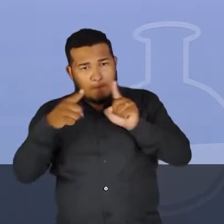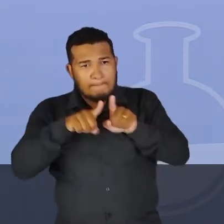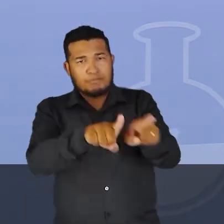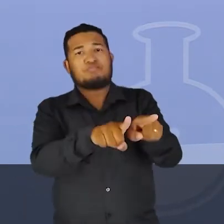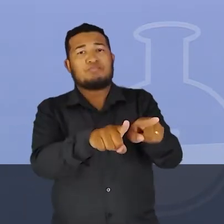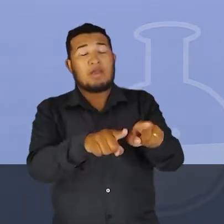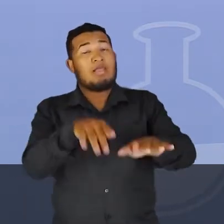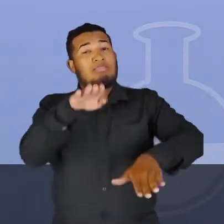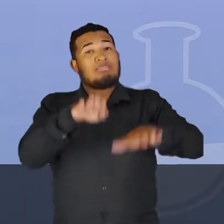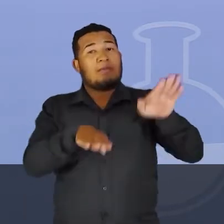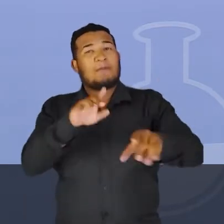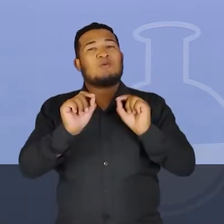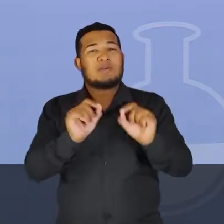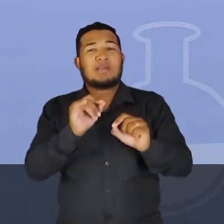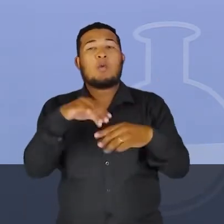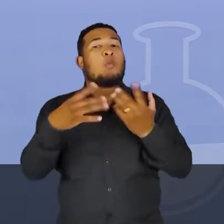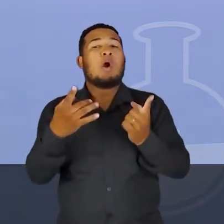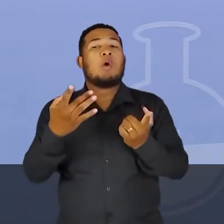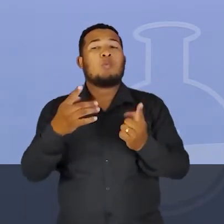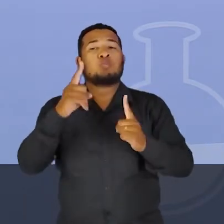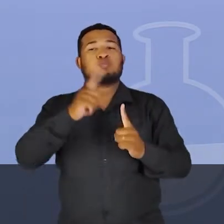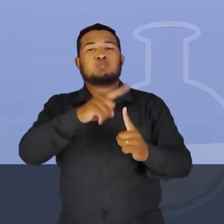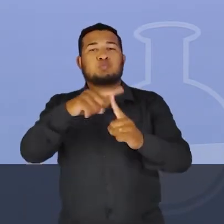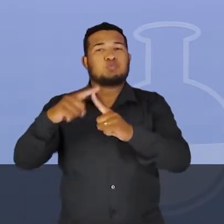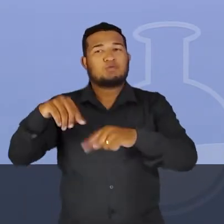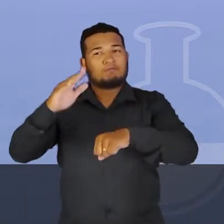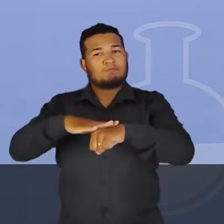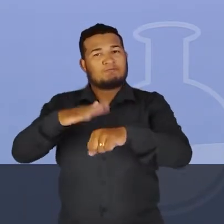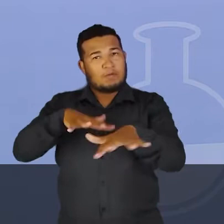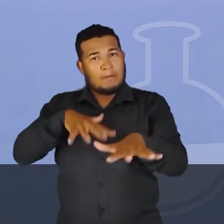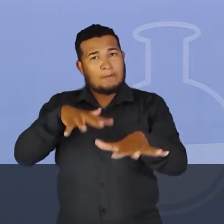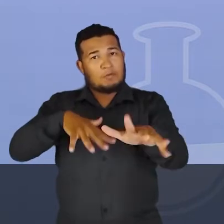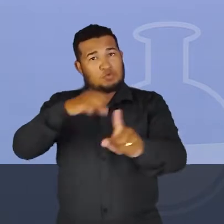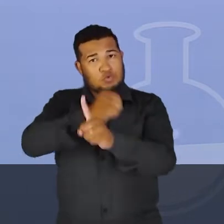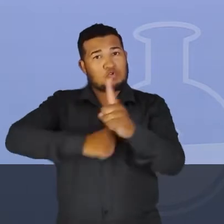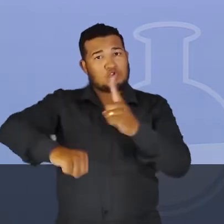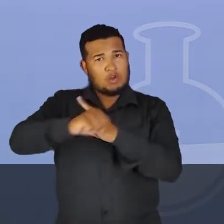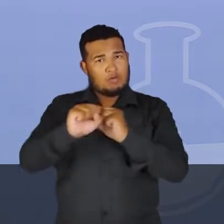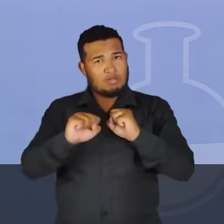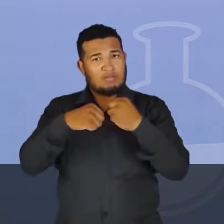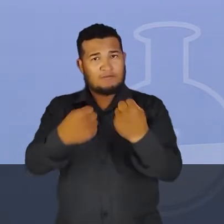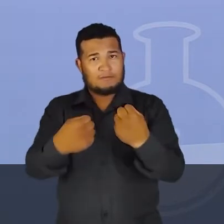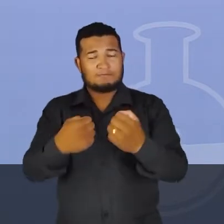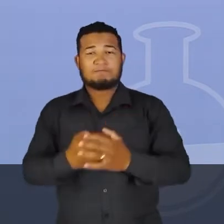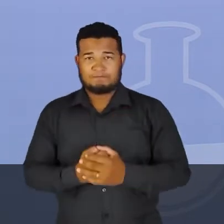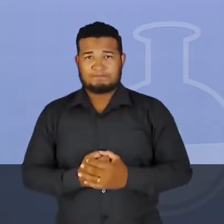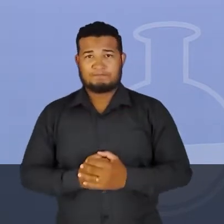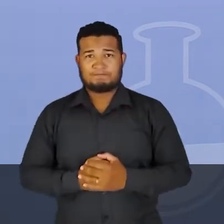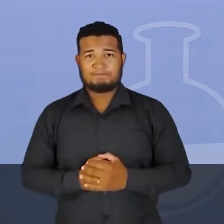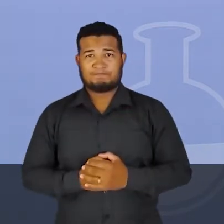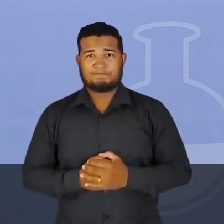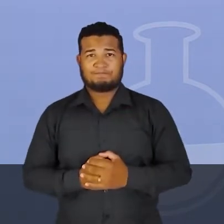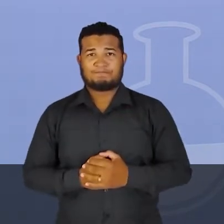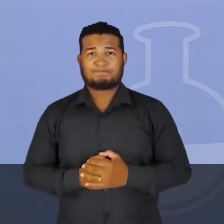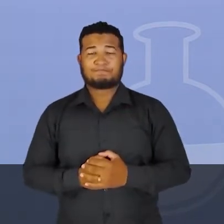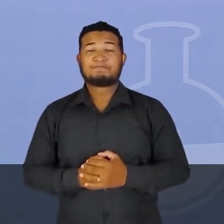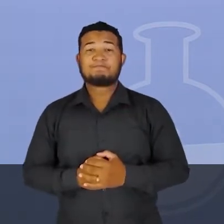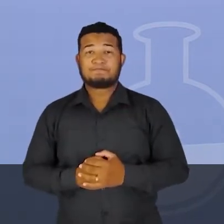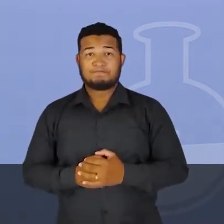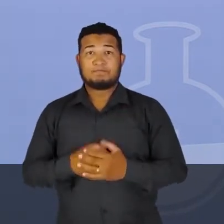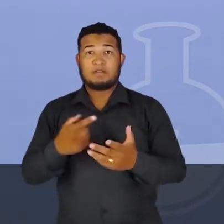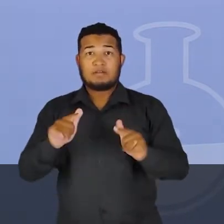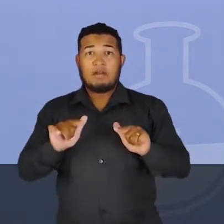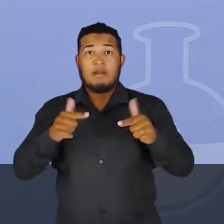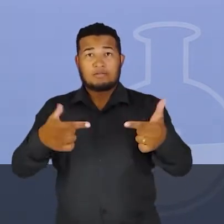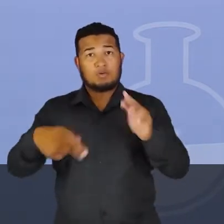Depende muito de que tipo de causa aquele movimento social está defendendo, ok? E essa ação desses